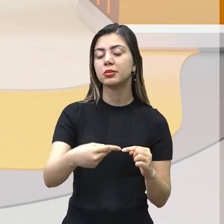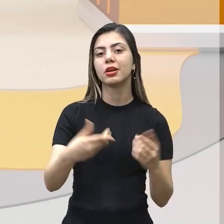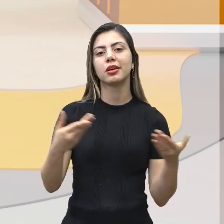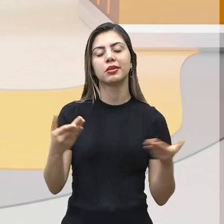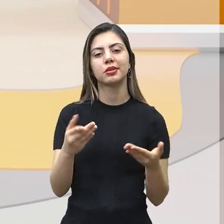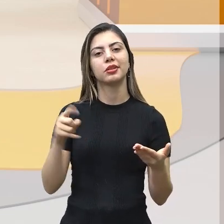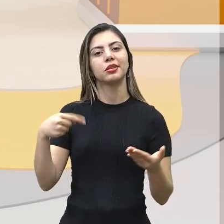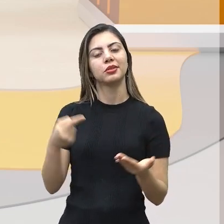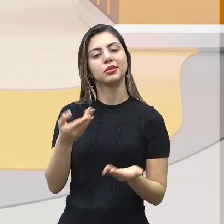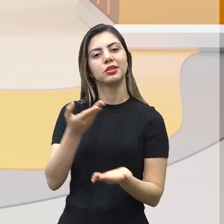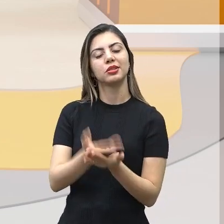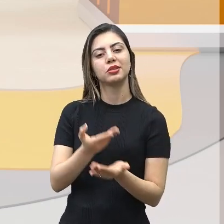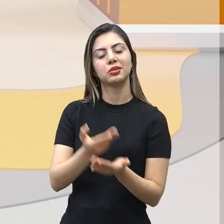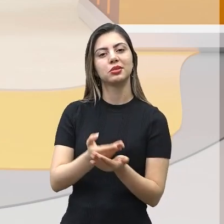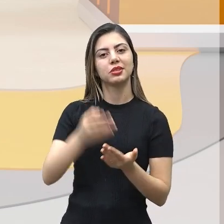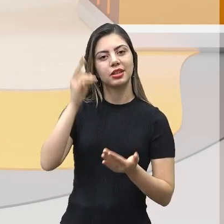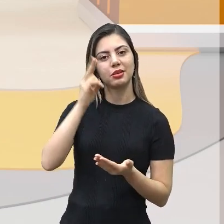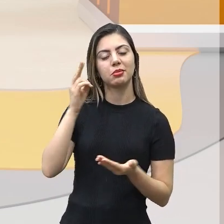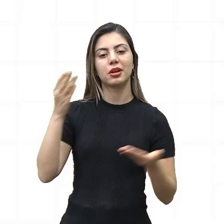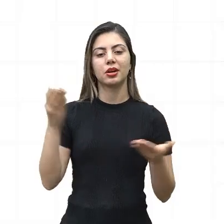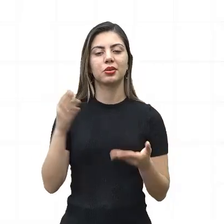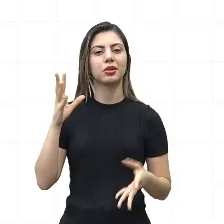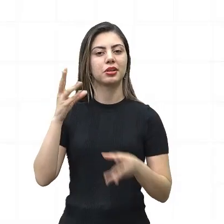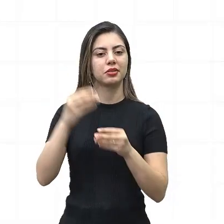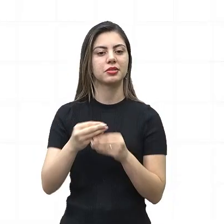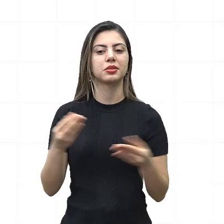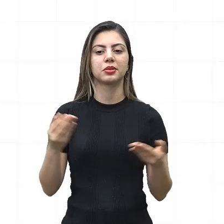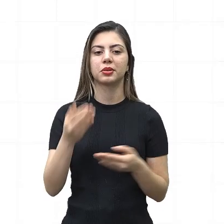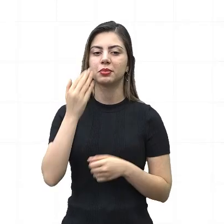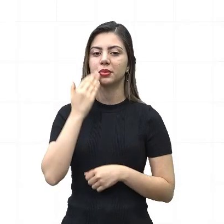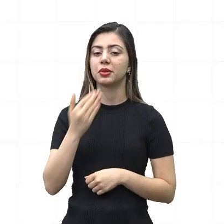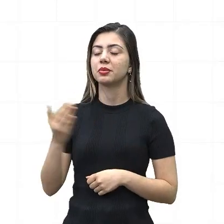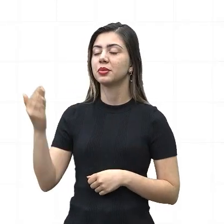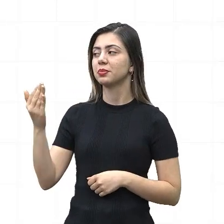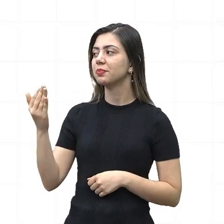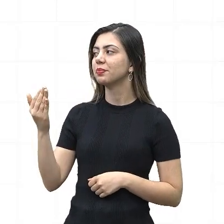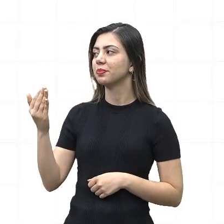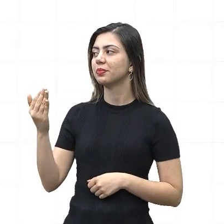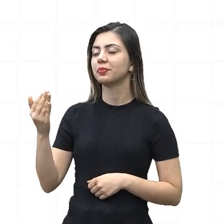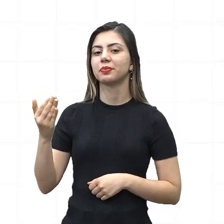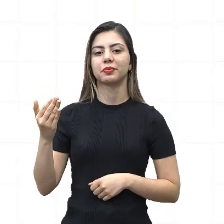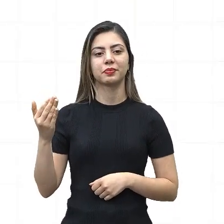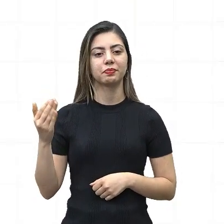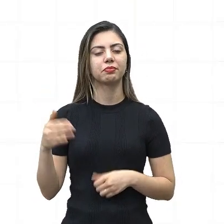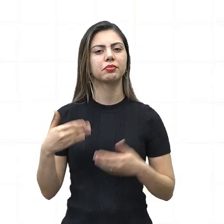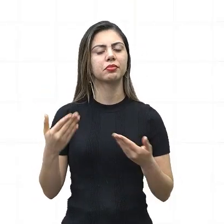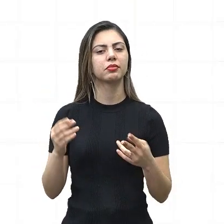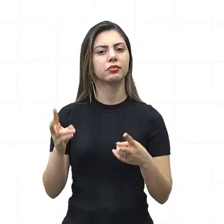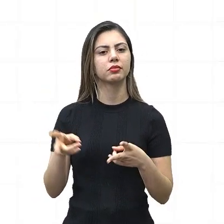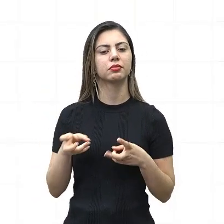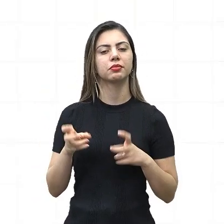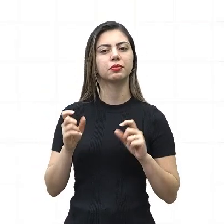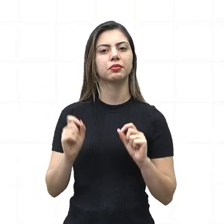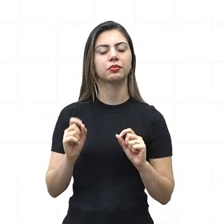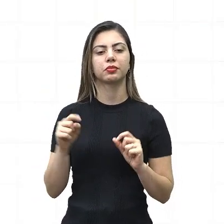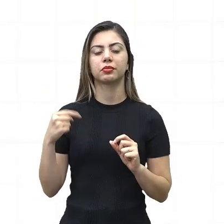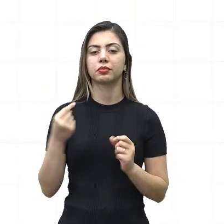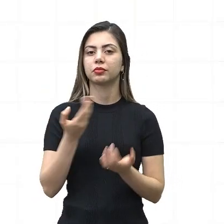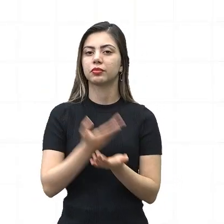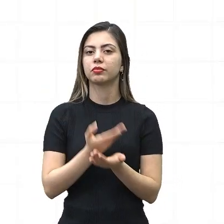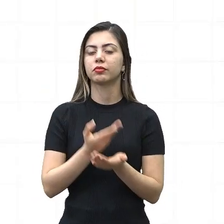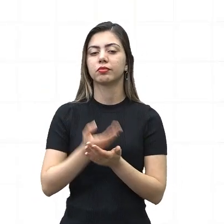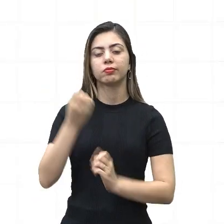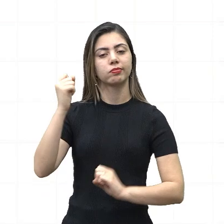relembrar nesse momento agora da nossa revisão, que a gente vai dar uma olhada aí agora nessa primeira tela, né? A gente observa que quando a gente fala de